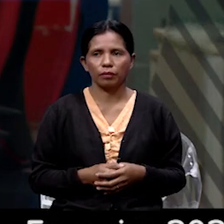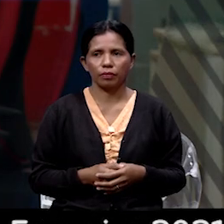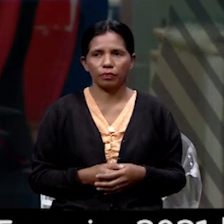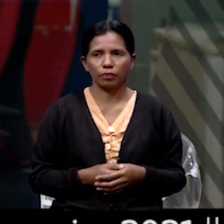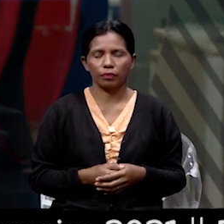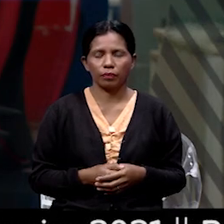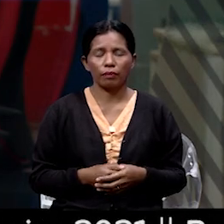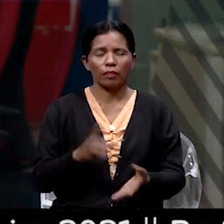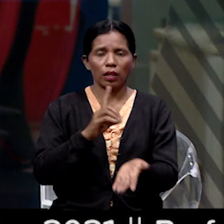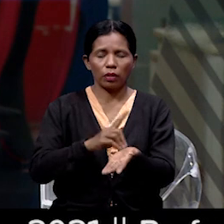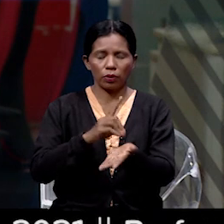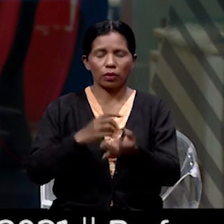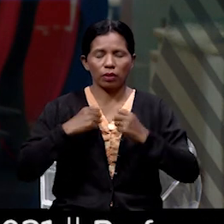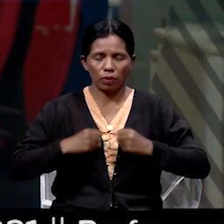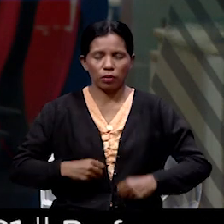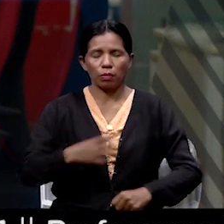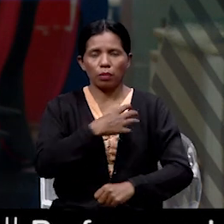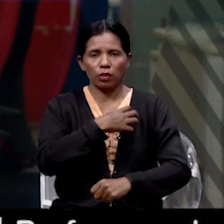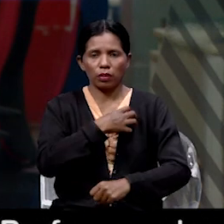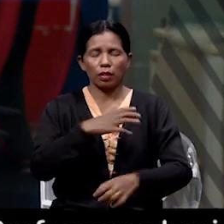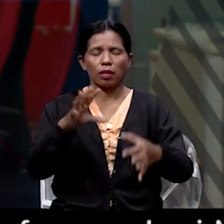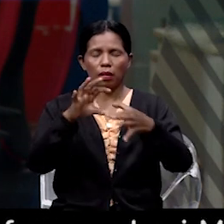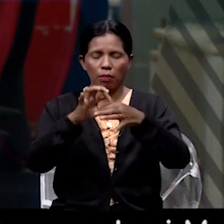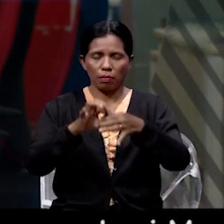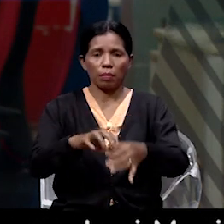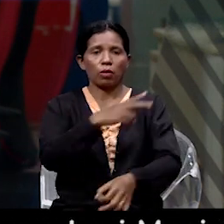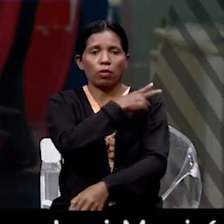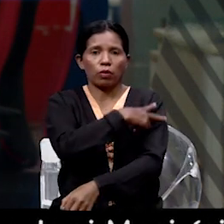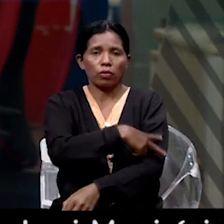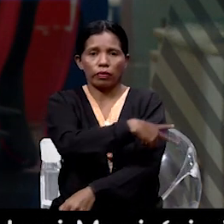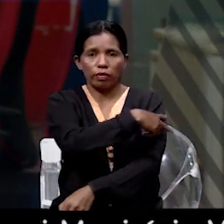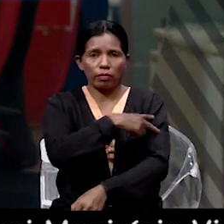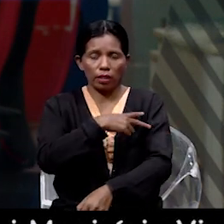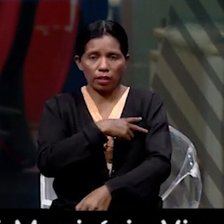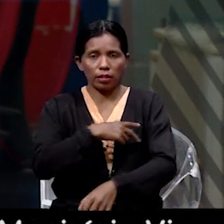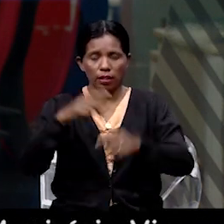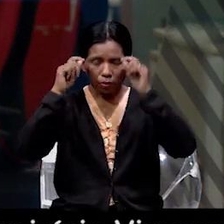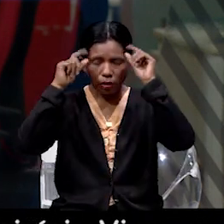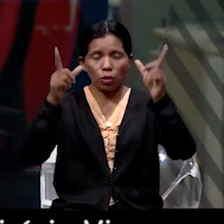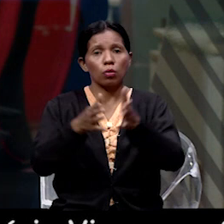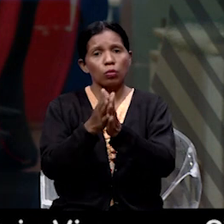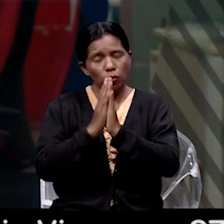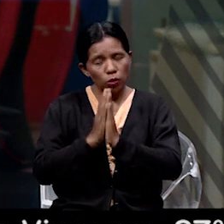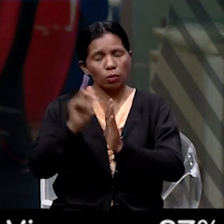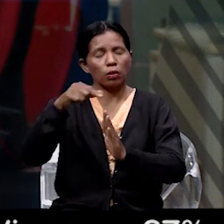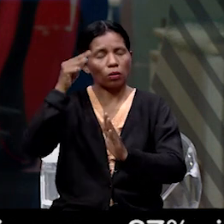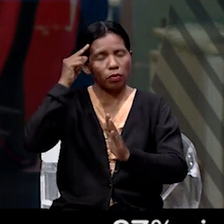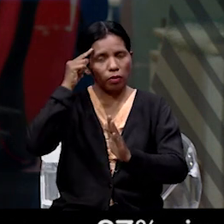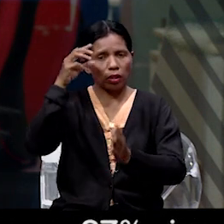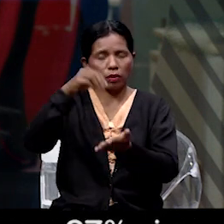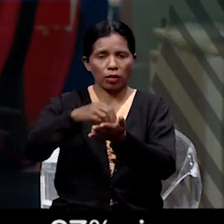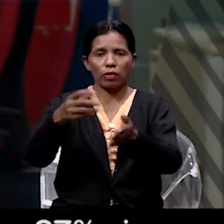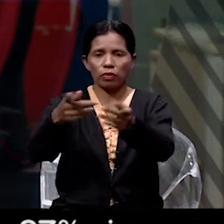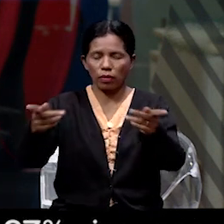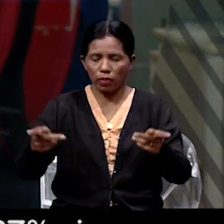Pessoal saúde, Penitelli no membro Cruz Vermelha Timor-Leste, russo governo, ato cria condição e aponto